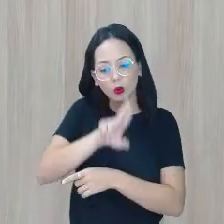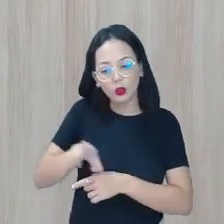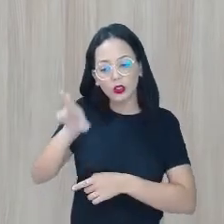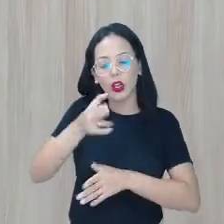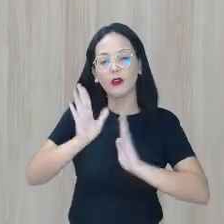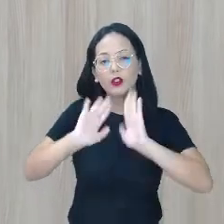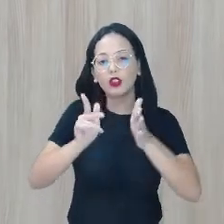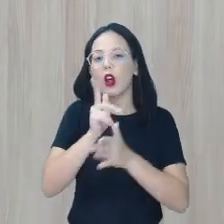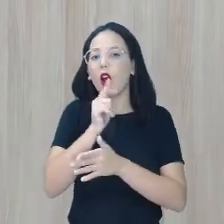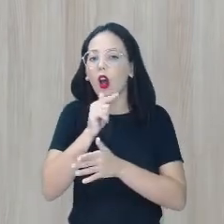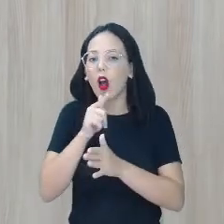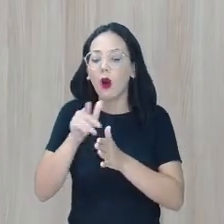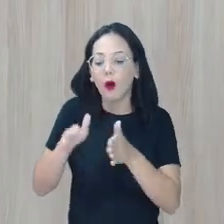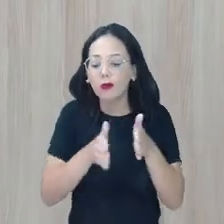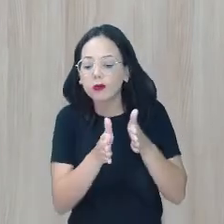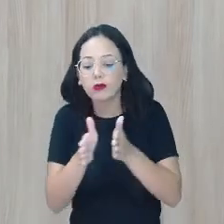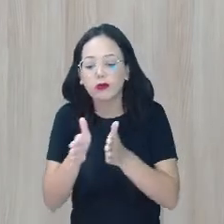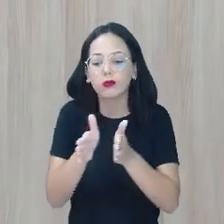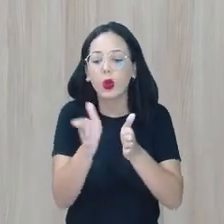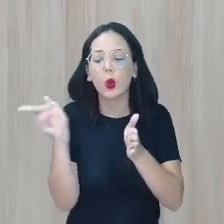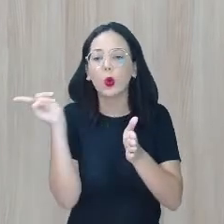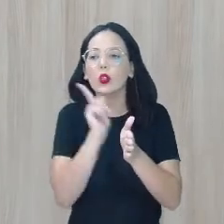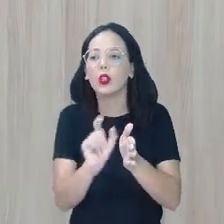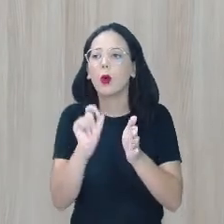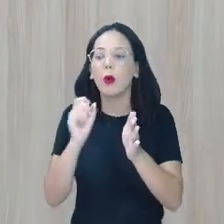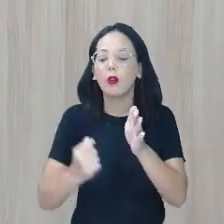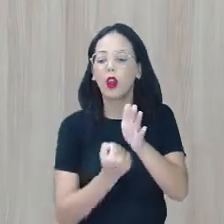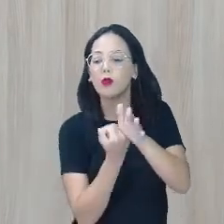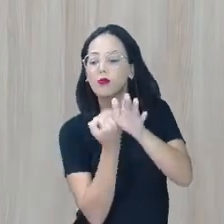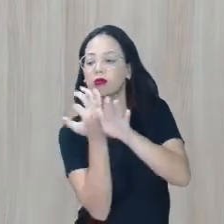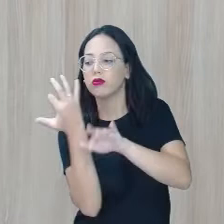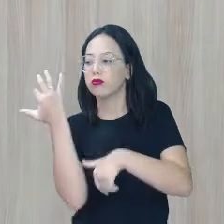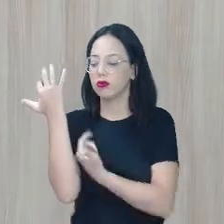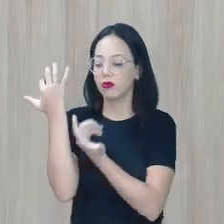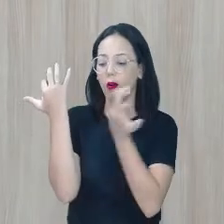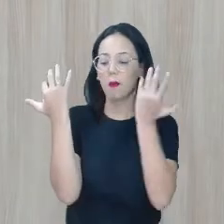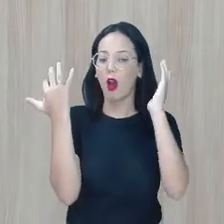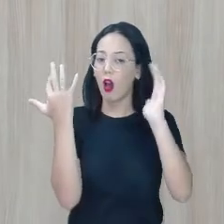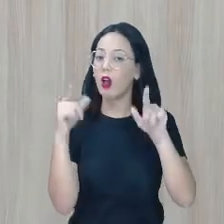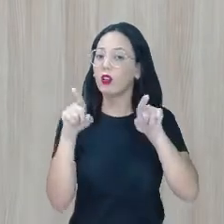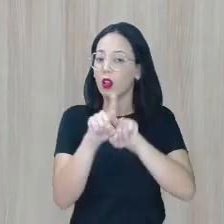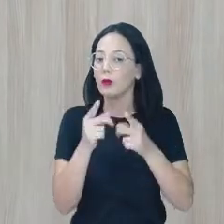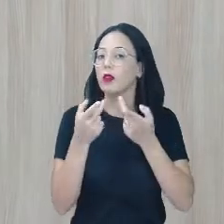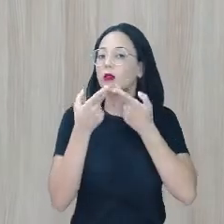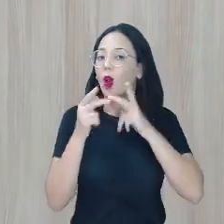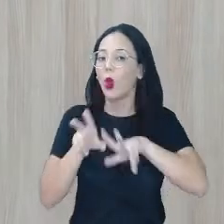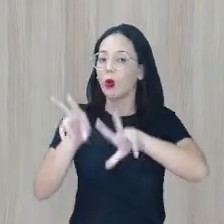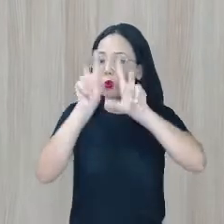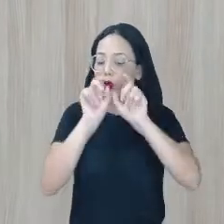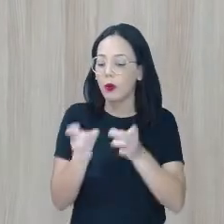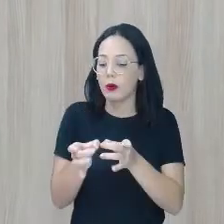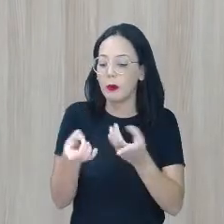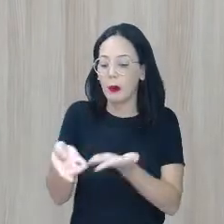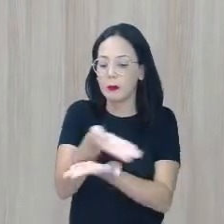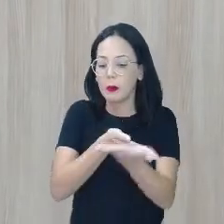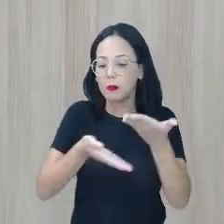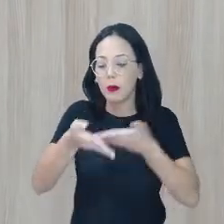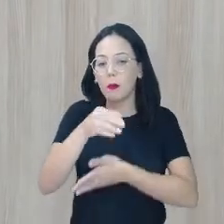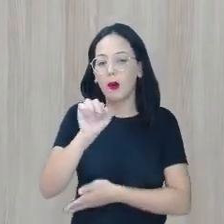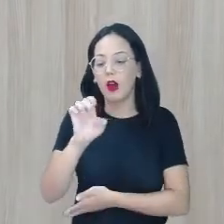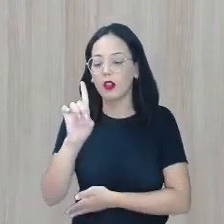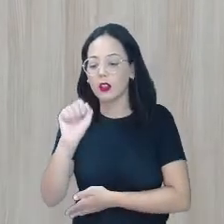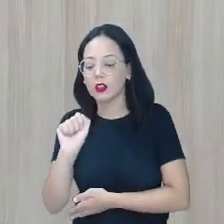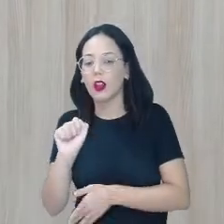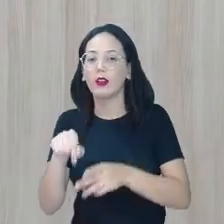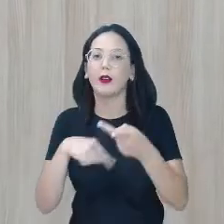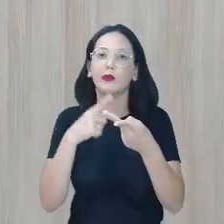as águas do rio para as plantações, né? Então a gente falou sobre a questão do comércio da seda, a